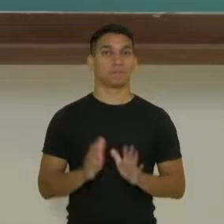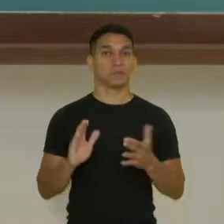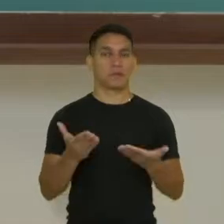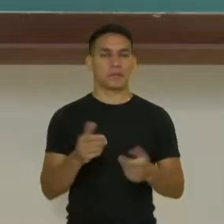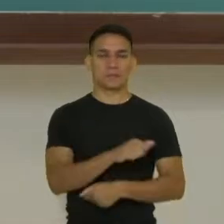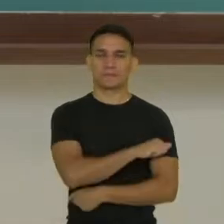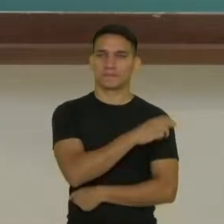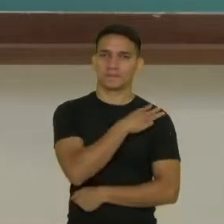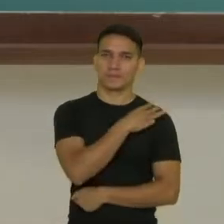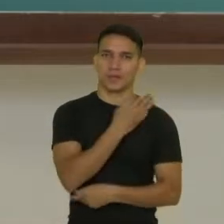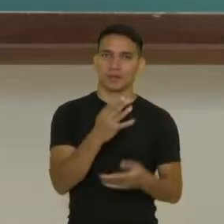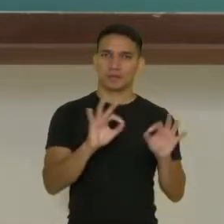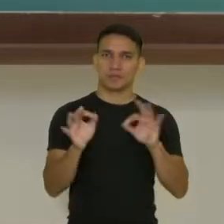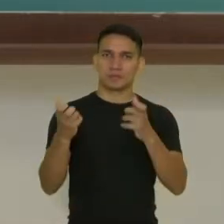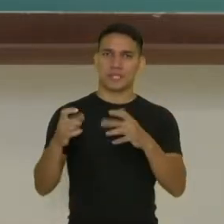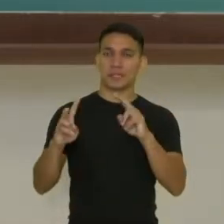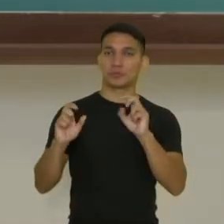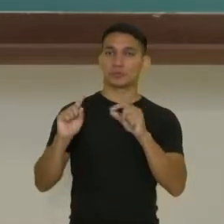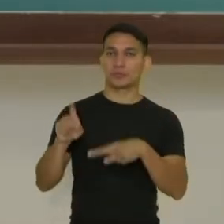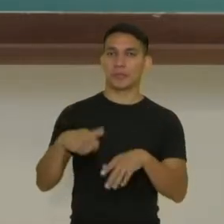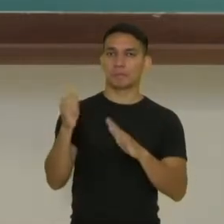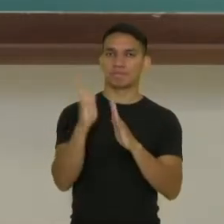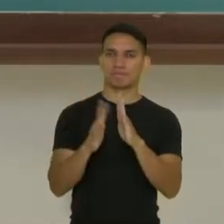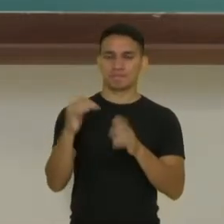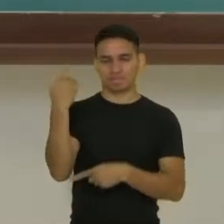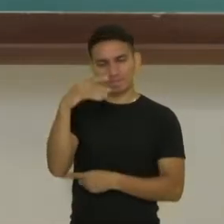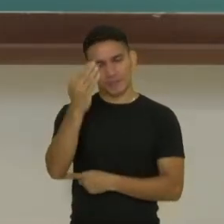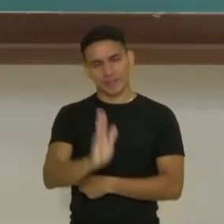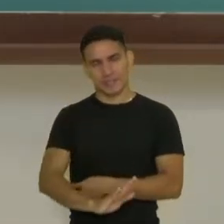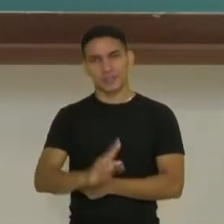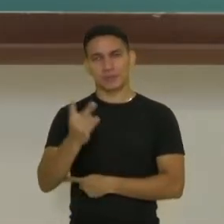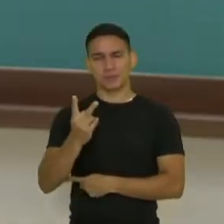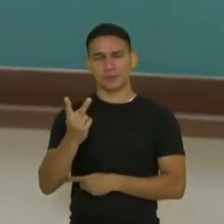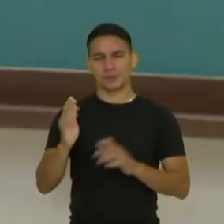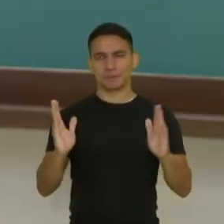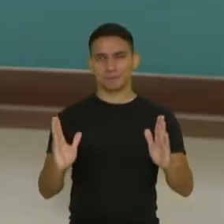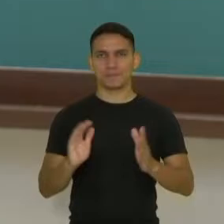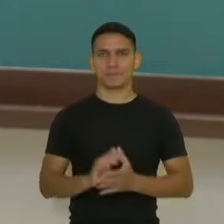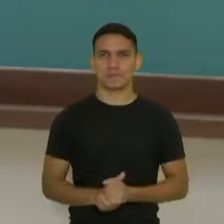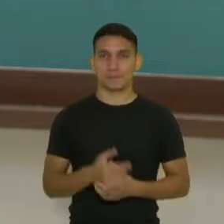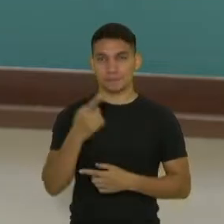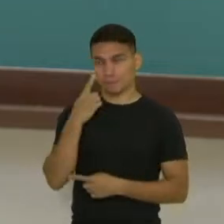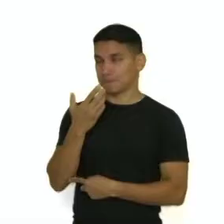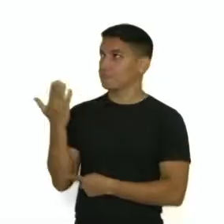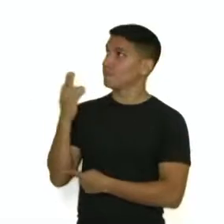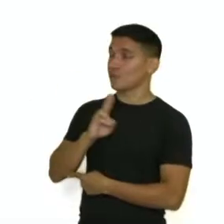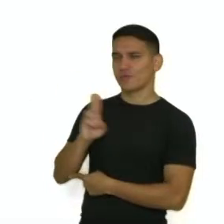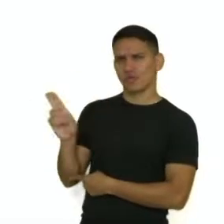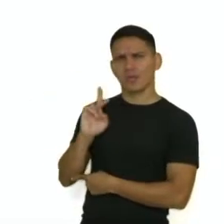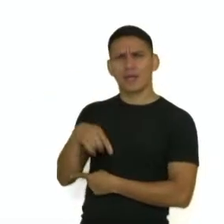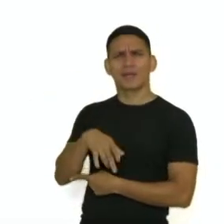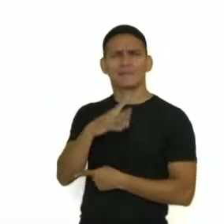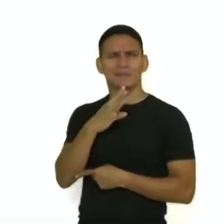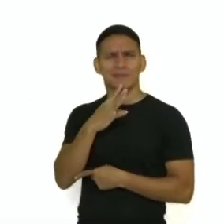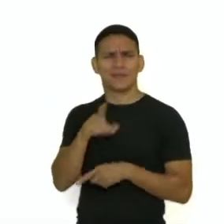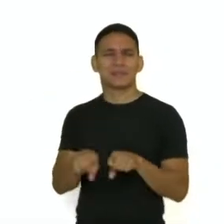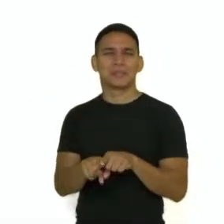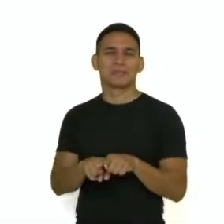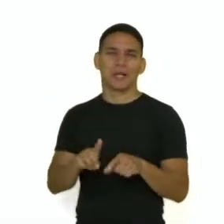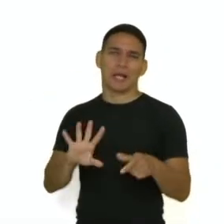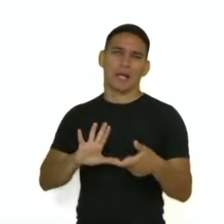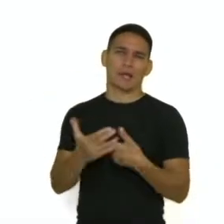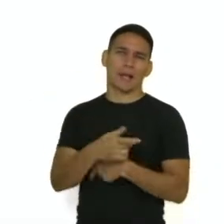Olá, estudantes do terceiro ano. Nesse vídeo vamos falar sobre o Barroco Brasileiro, parte número 2. Então, também conhecido como Aleijadinho, no